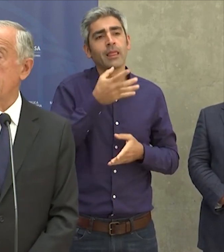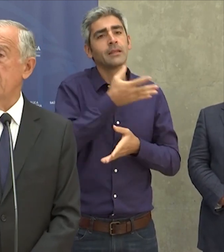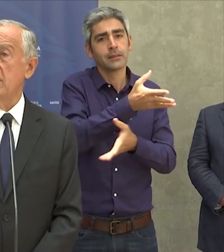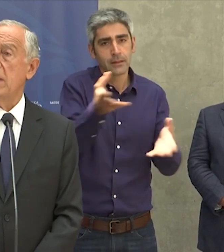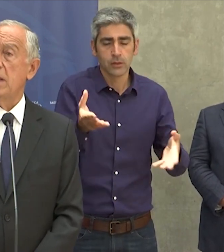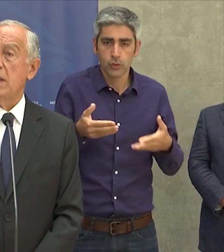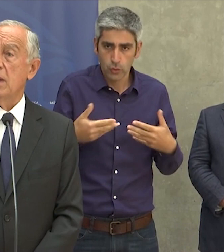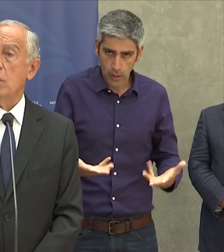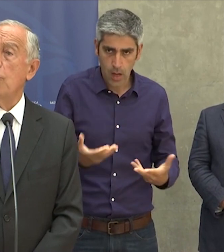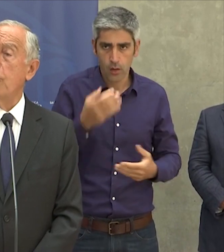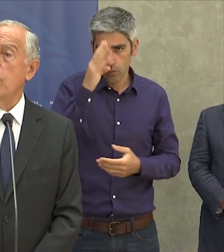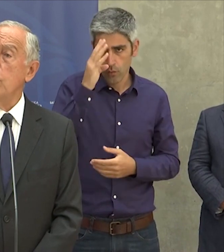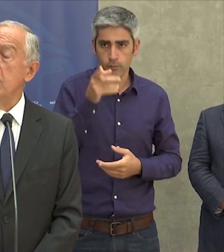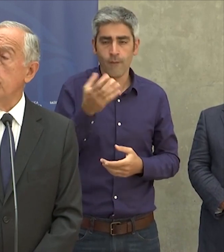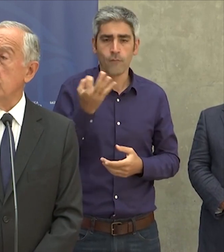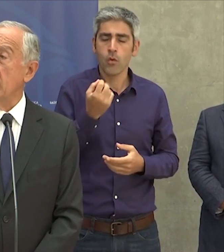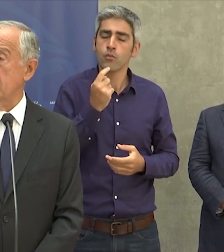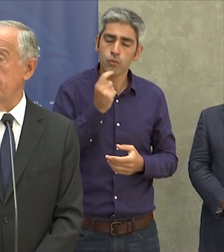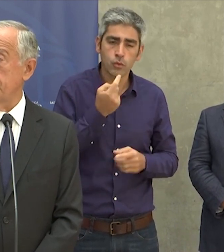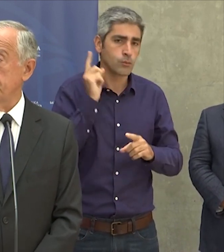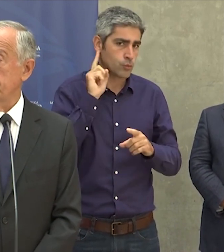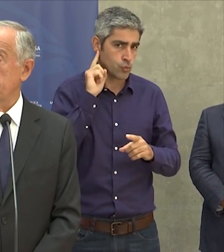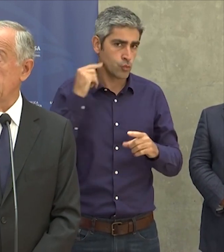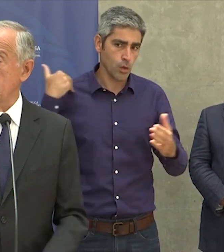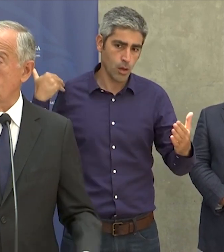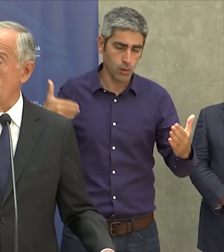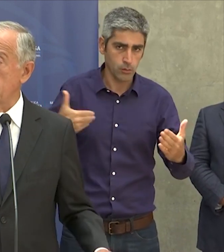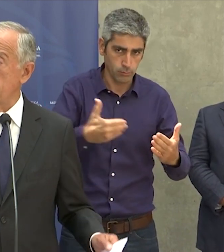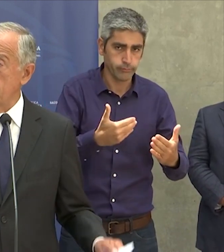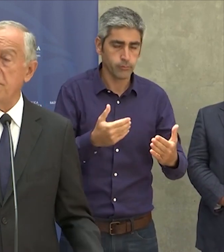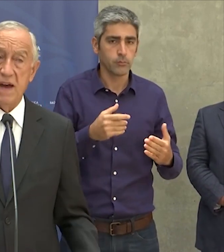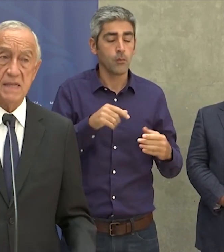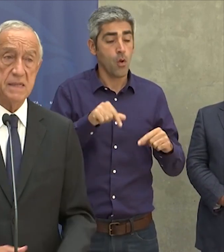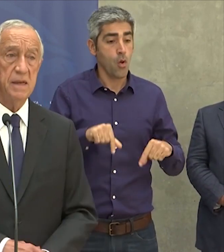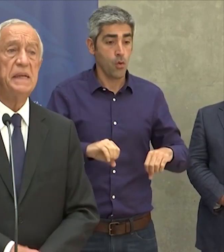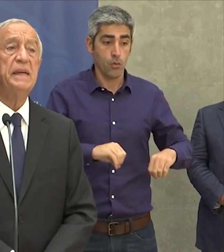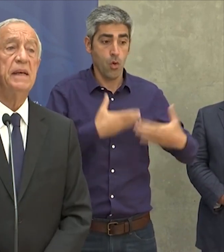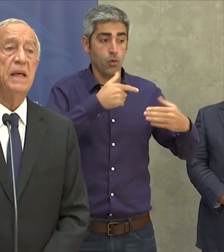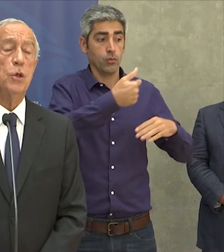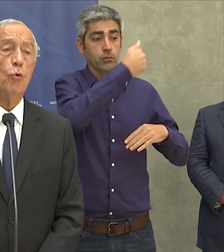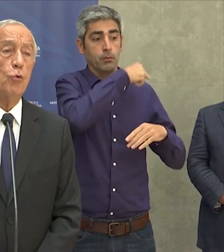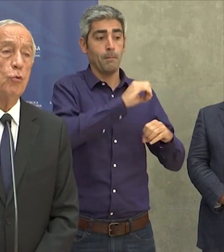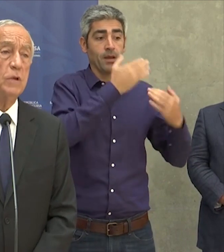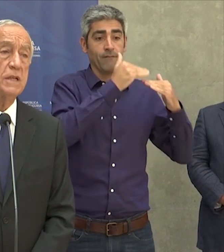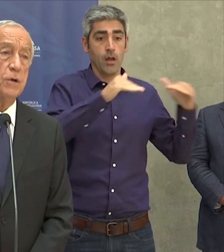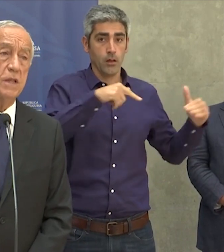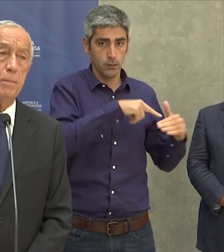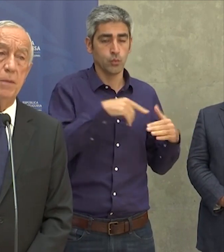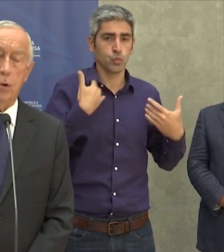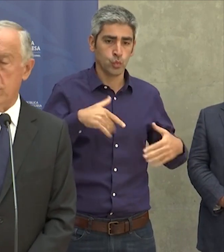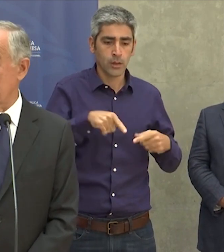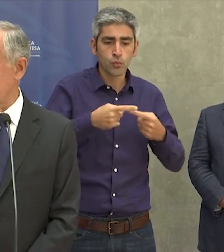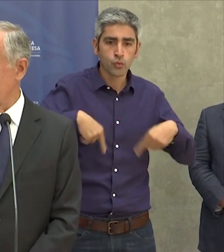já, como foi muito importante, e desde logo na primeira fase, este conjunto de